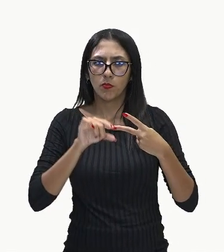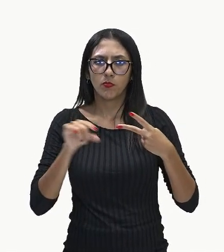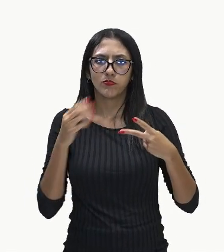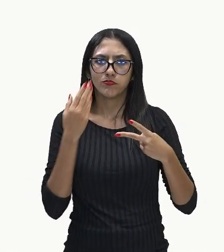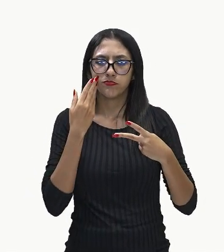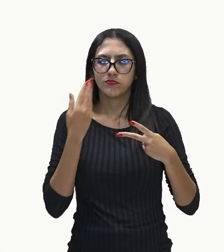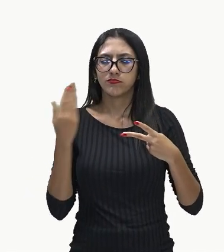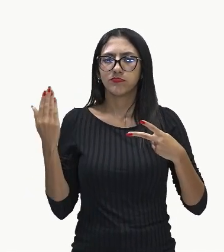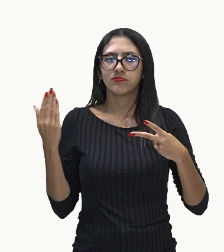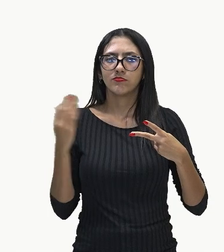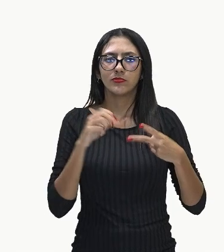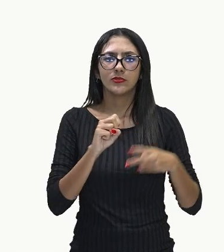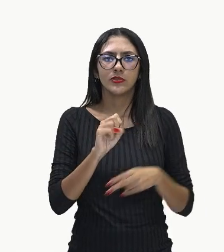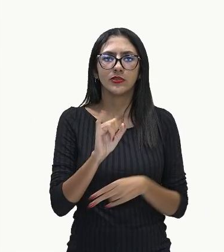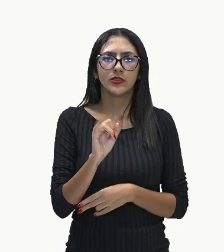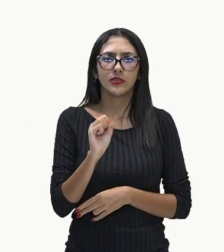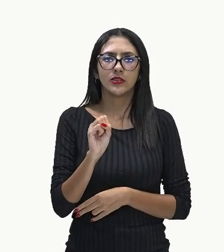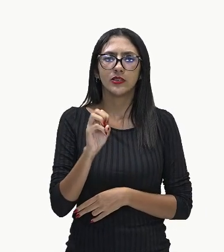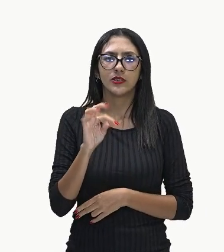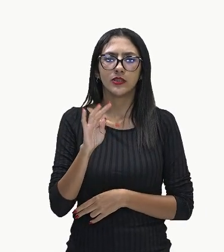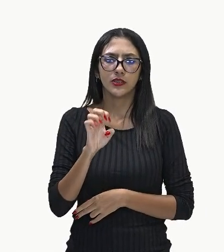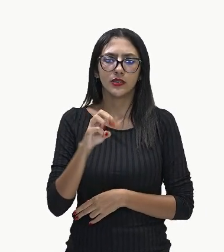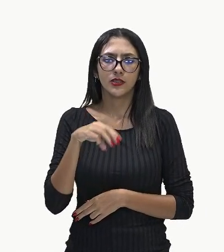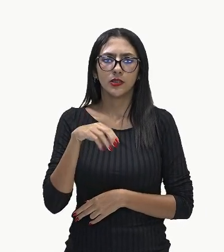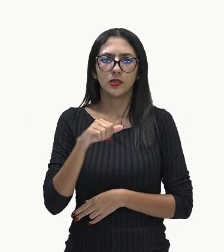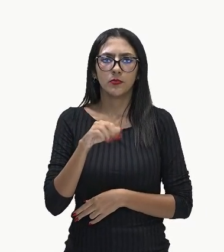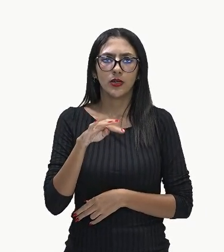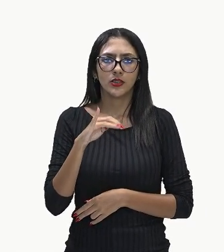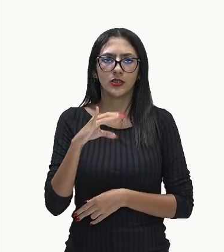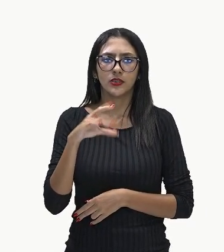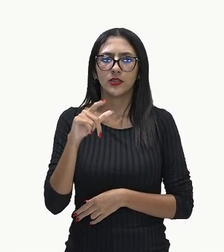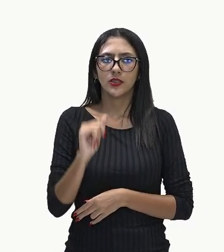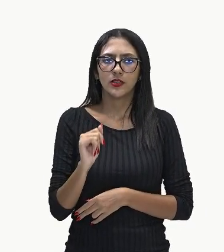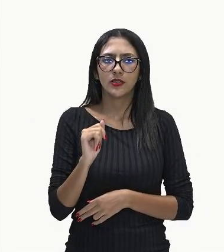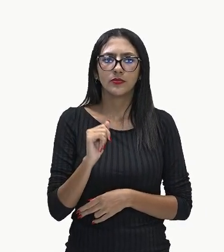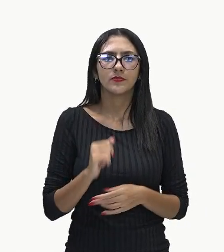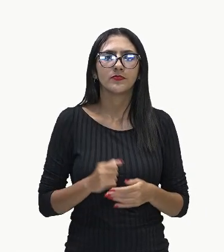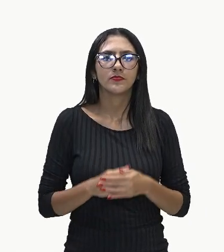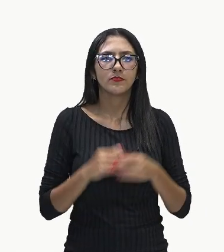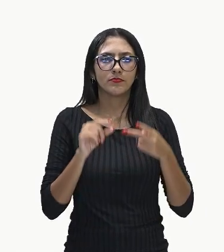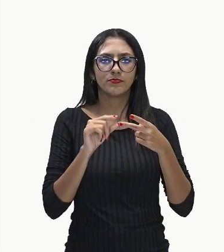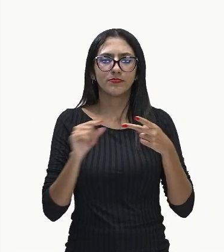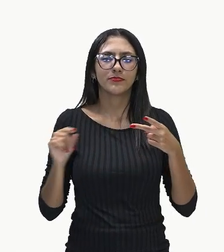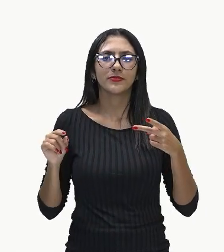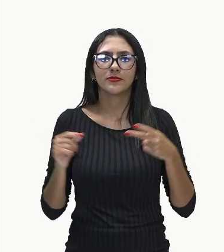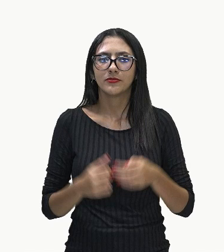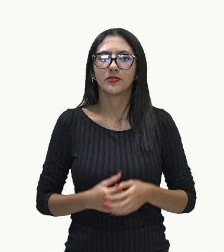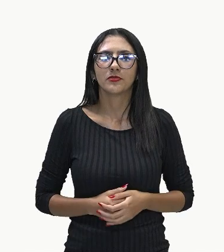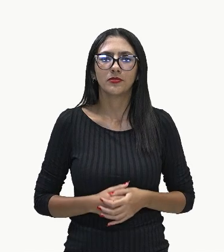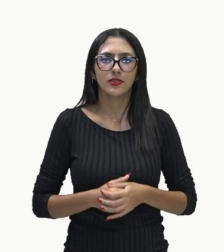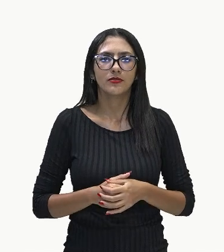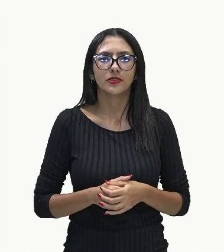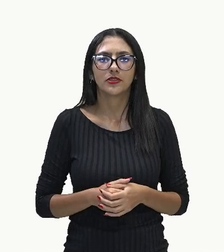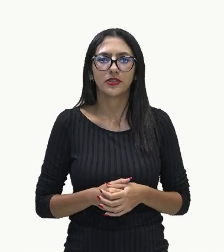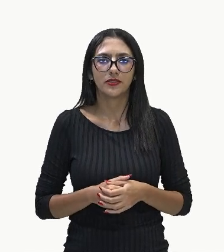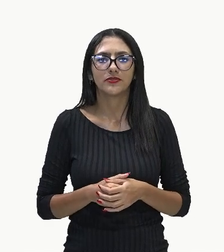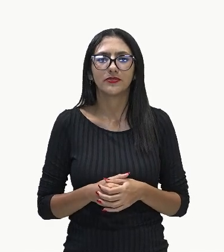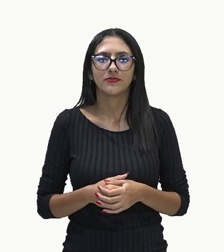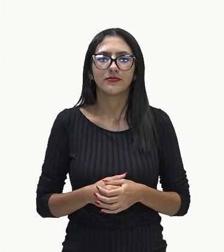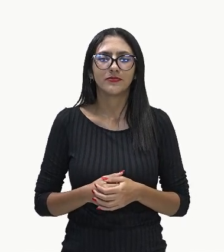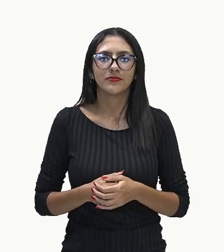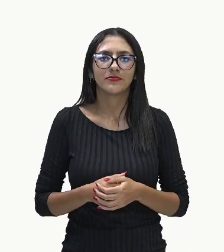método, amostra sistemática. O que é amostra sistemática? No caso da amostra